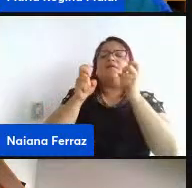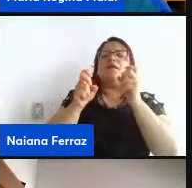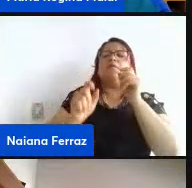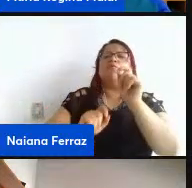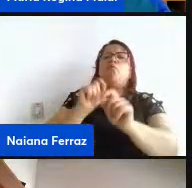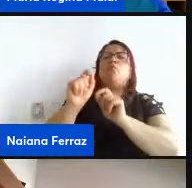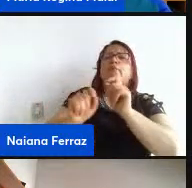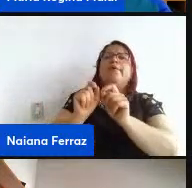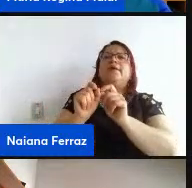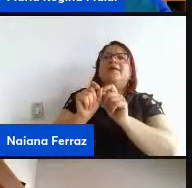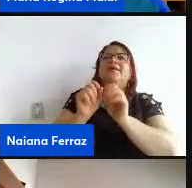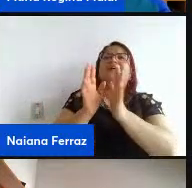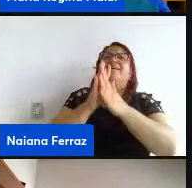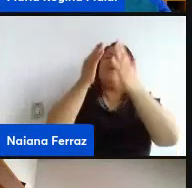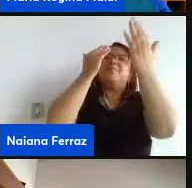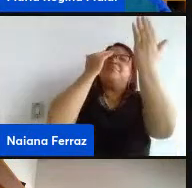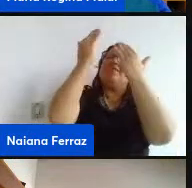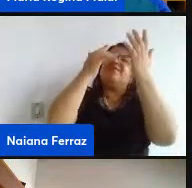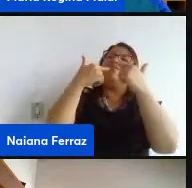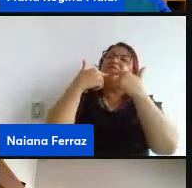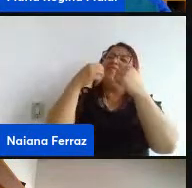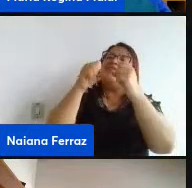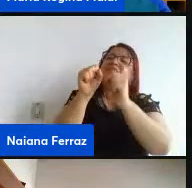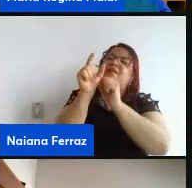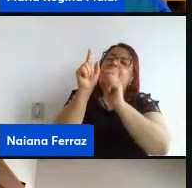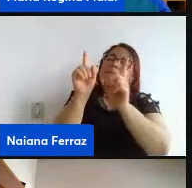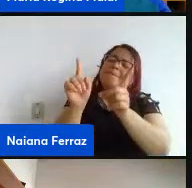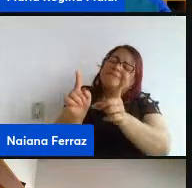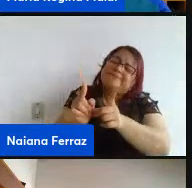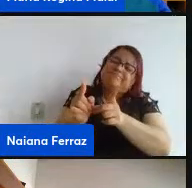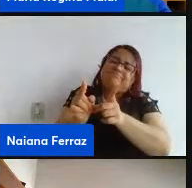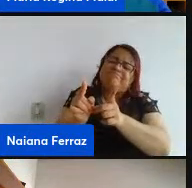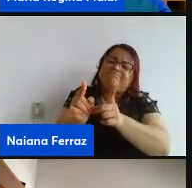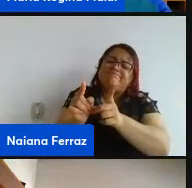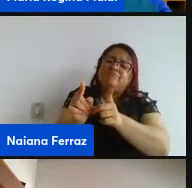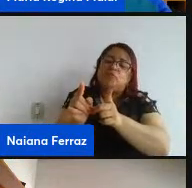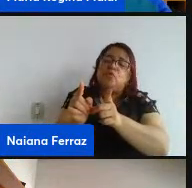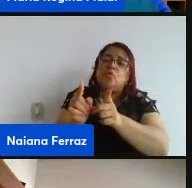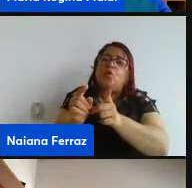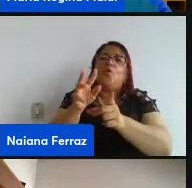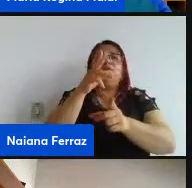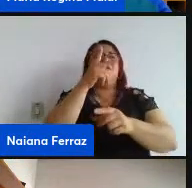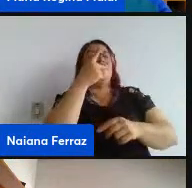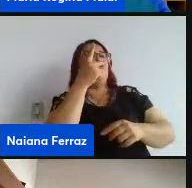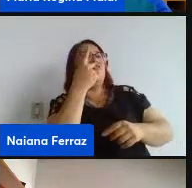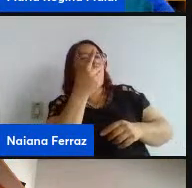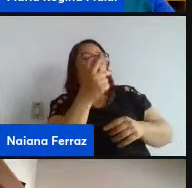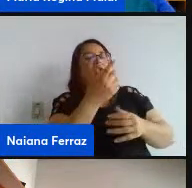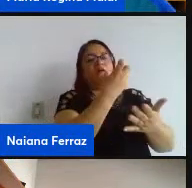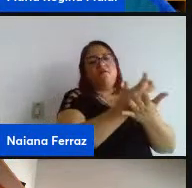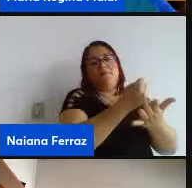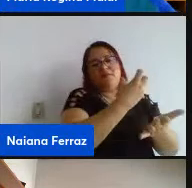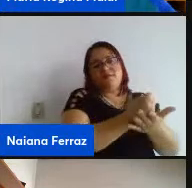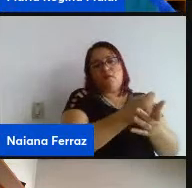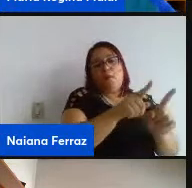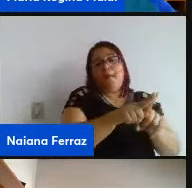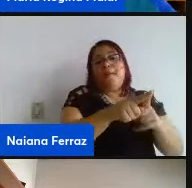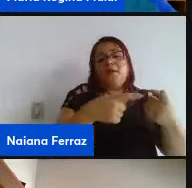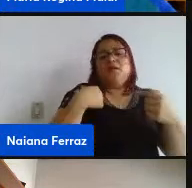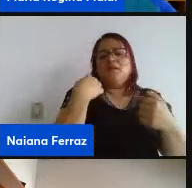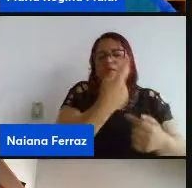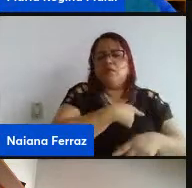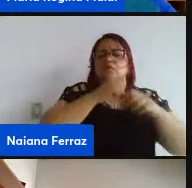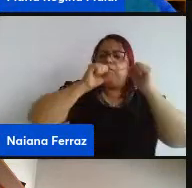para a psicolinguística, né, no assunto, efetivamente, alfabetização. Mas aí a gente pode dar uma contribuição